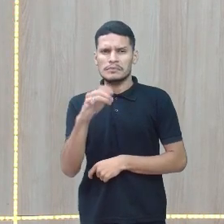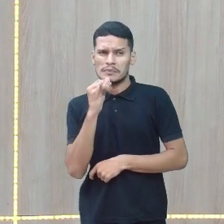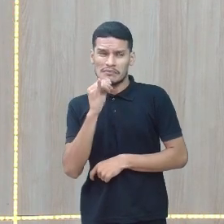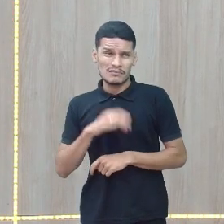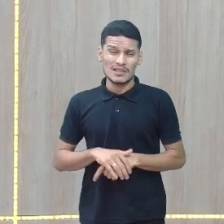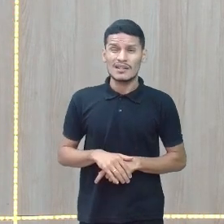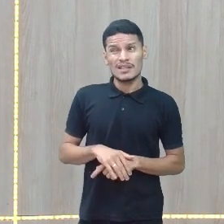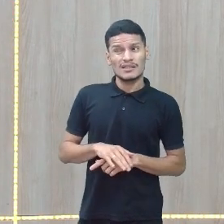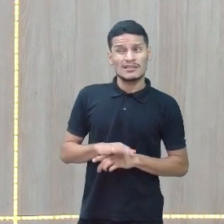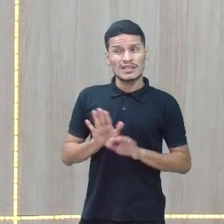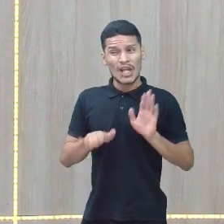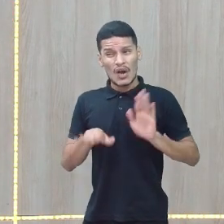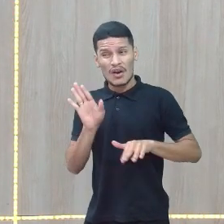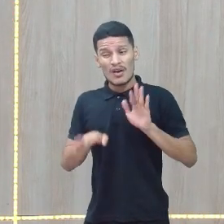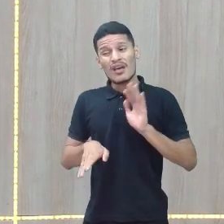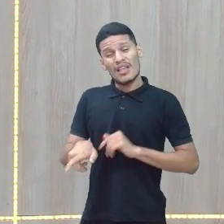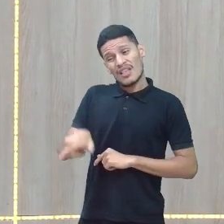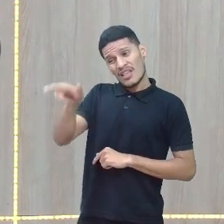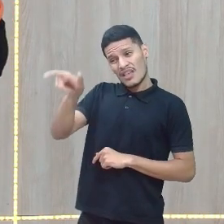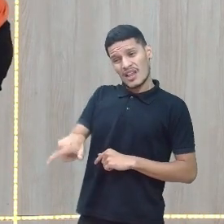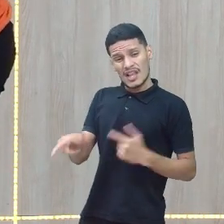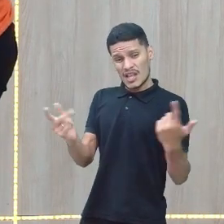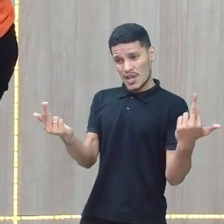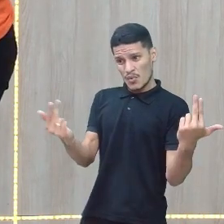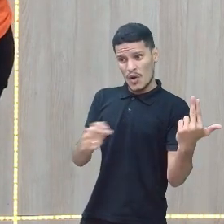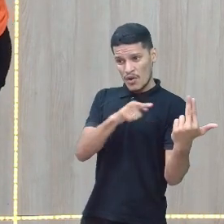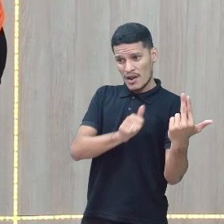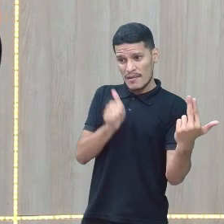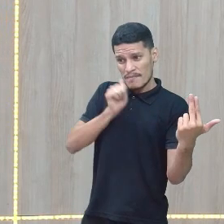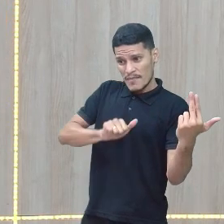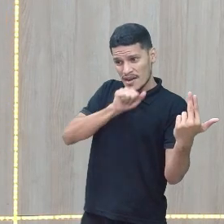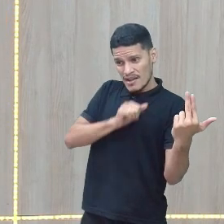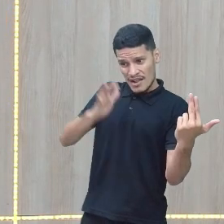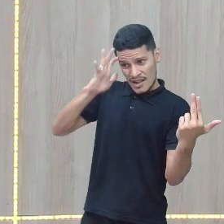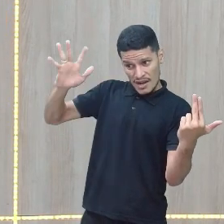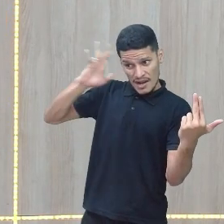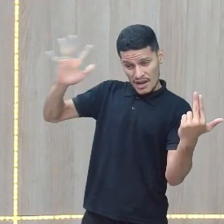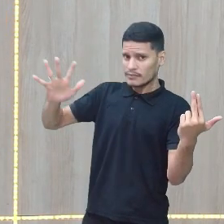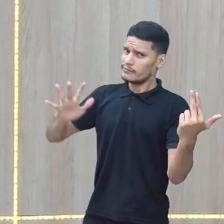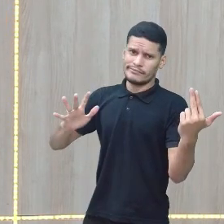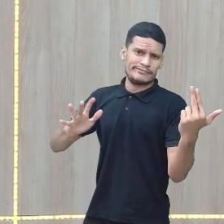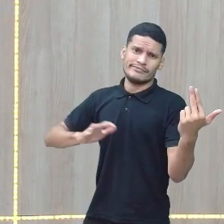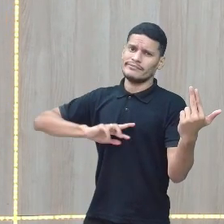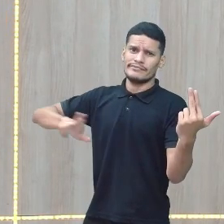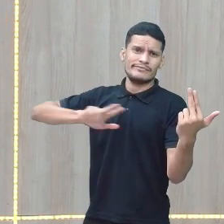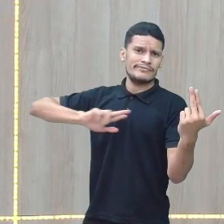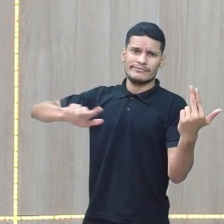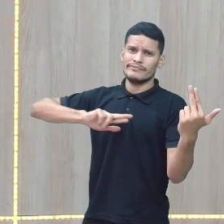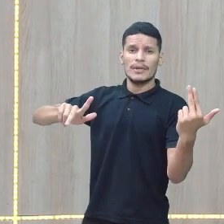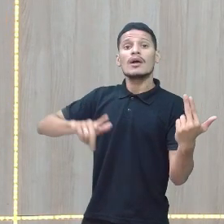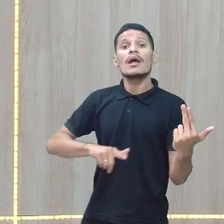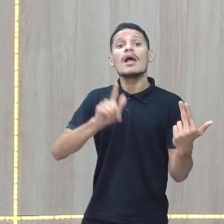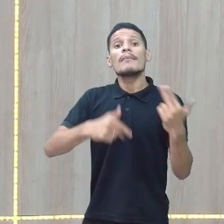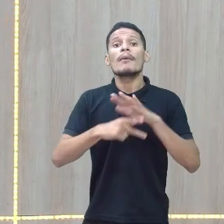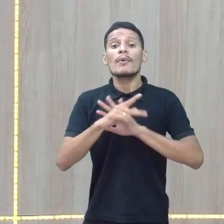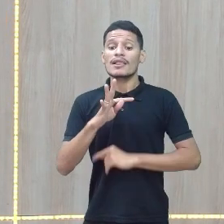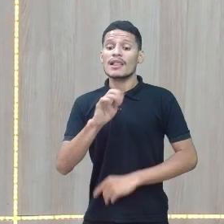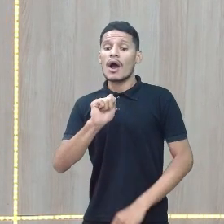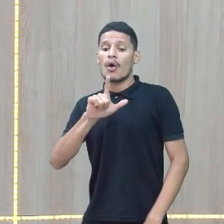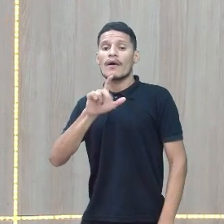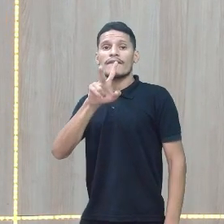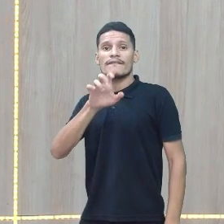Talvez ele não seja como a mãe está imaginando. Então, talvez, não